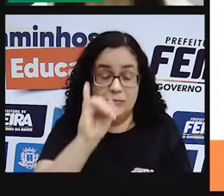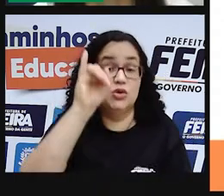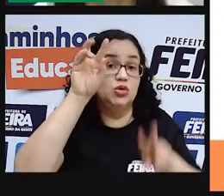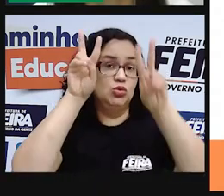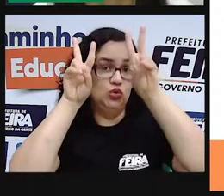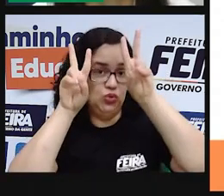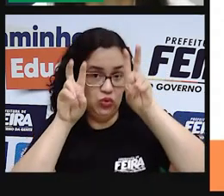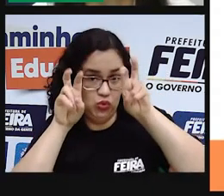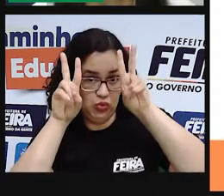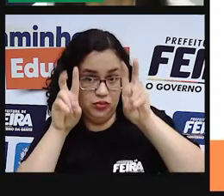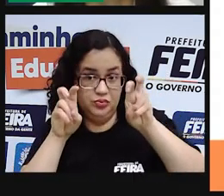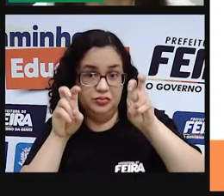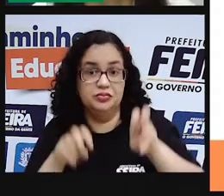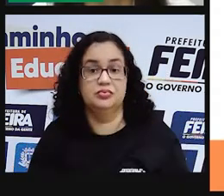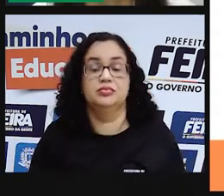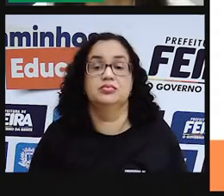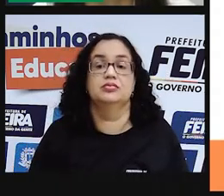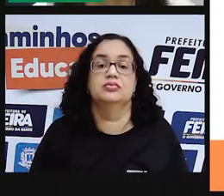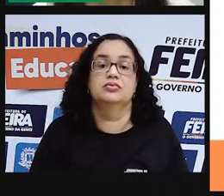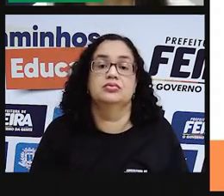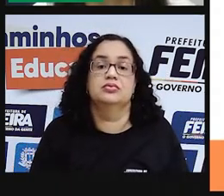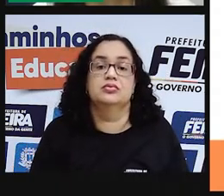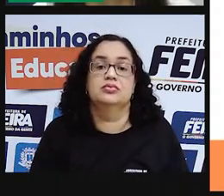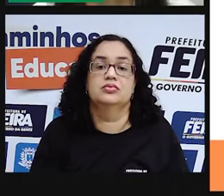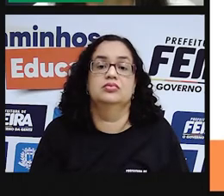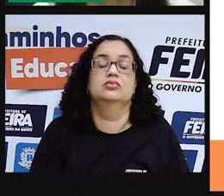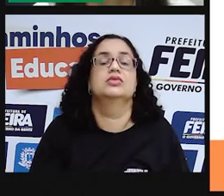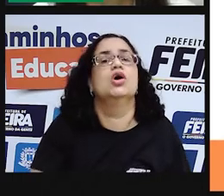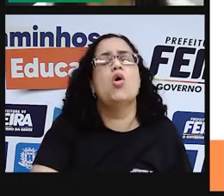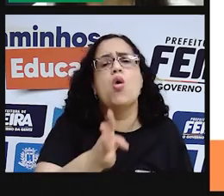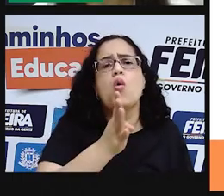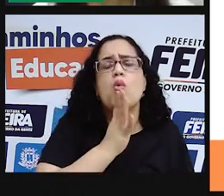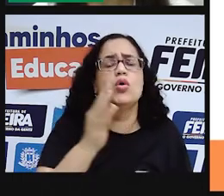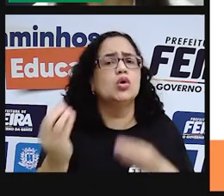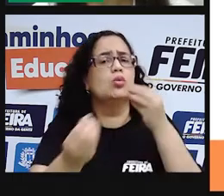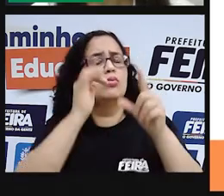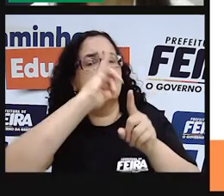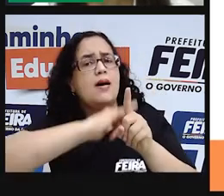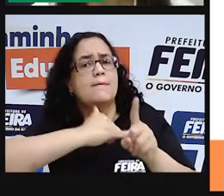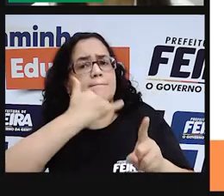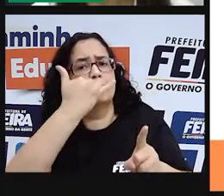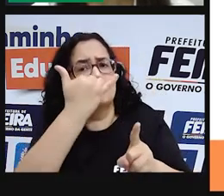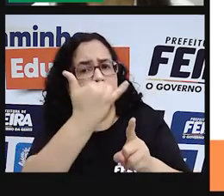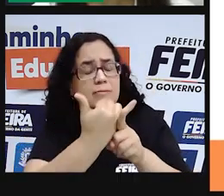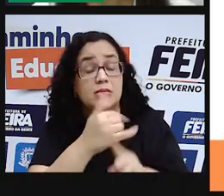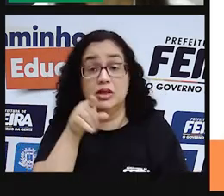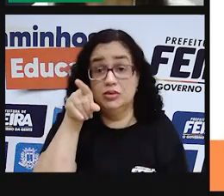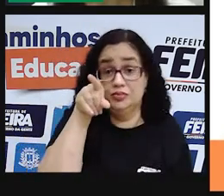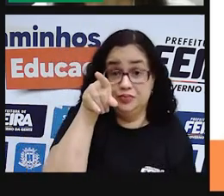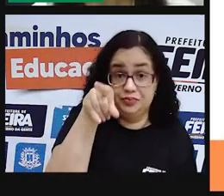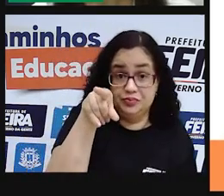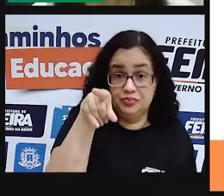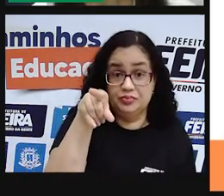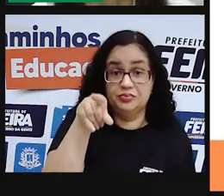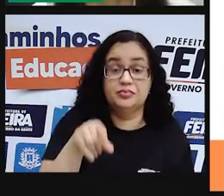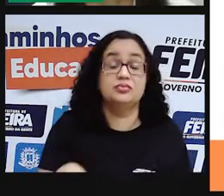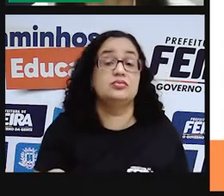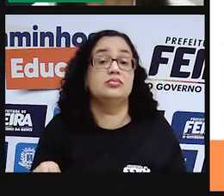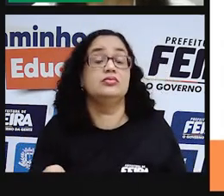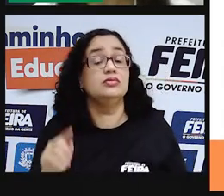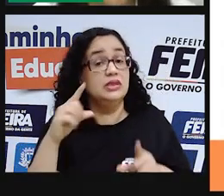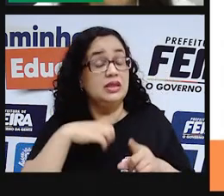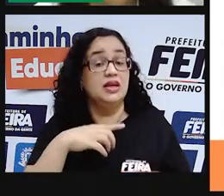assunto. Então, olhem só. Conhece as formas de bullying? Aí no panfleto está dizendo o quê? Existe